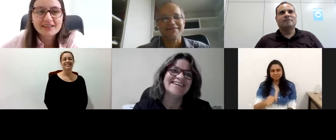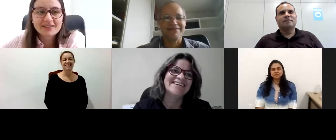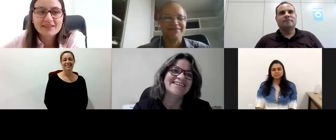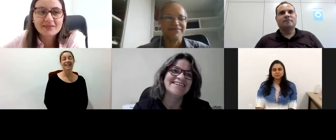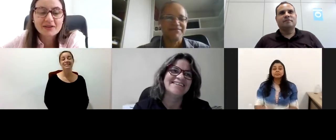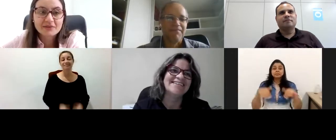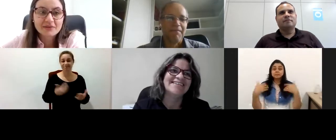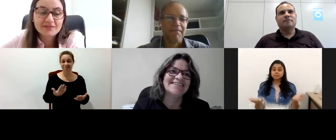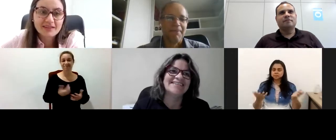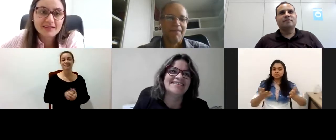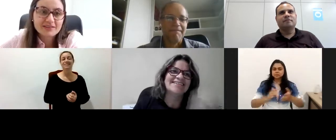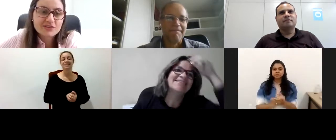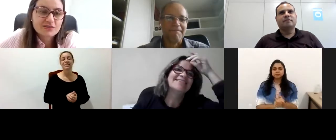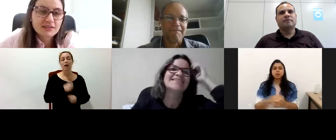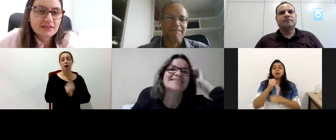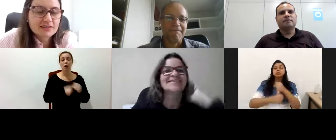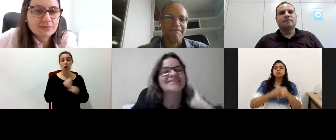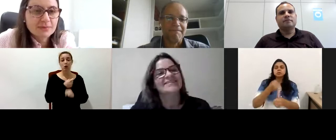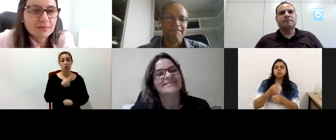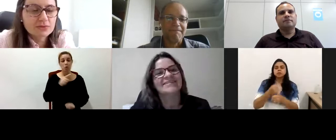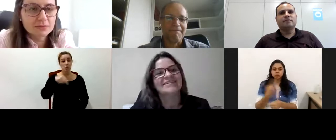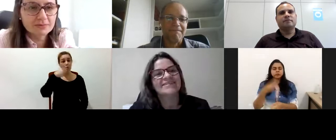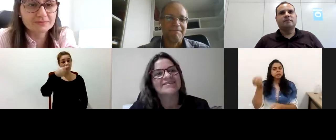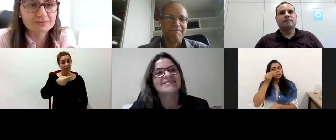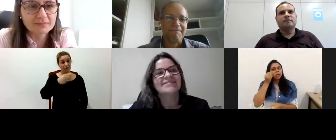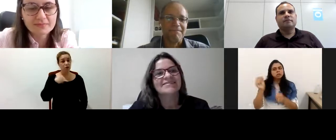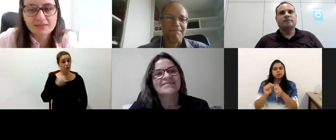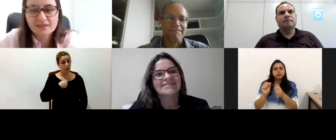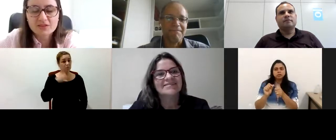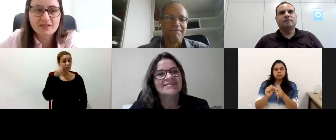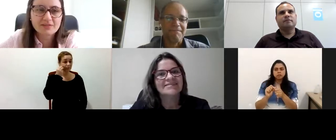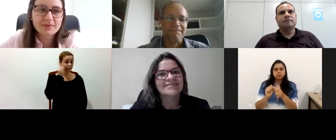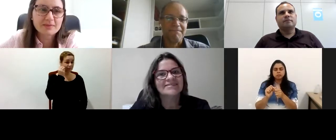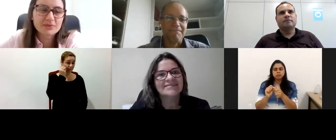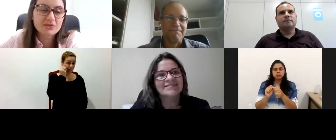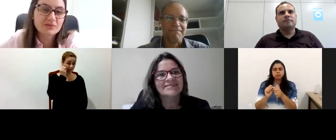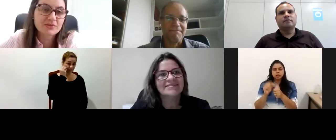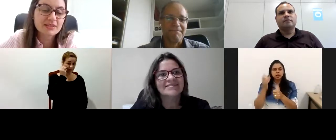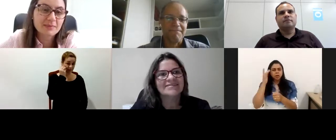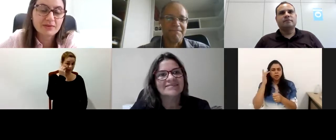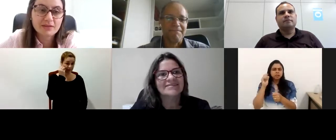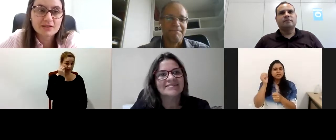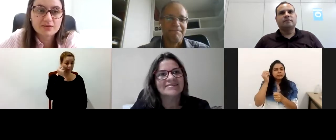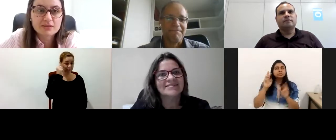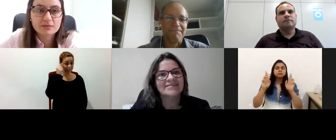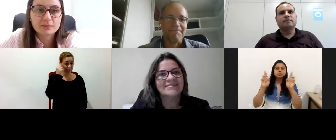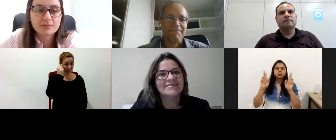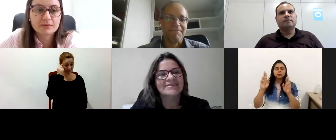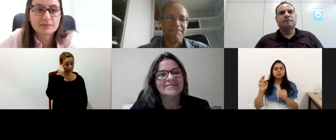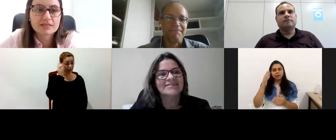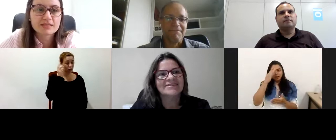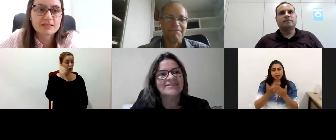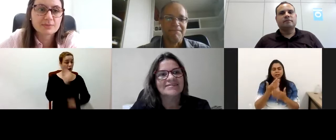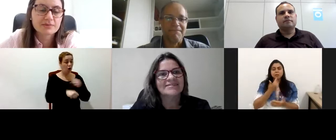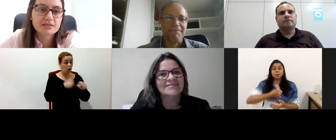Então, ano que vem, a gente vai tentar fazer pelo menos um... Acho que vamos pensar positivo, que vai estar melhor, né? A gente fazer um